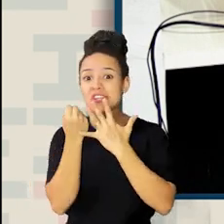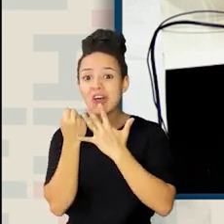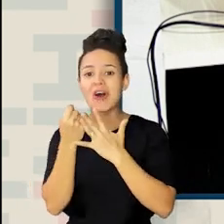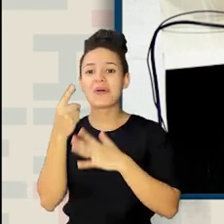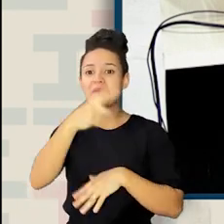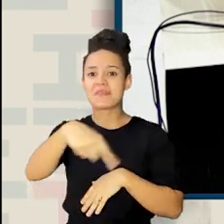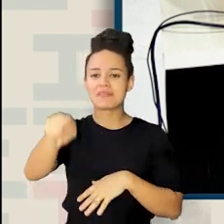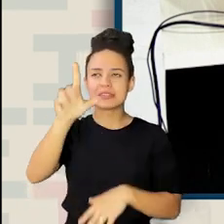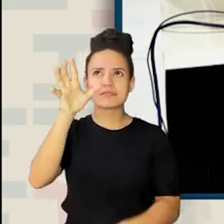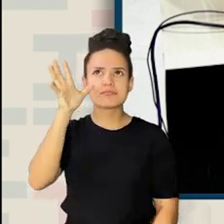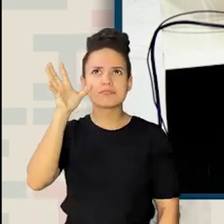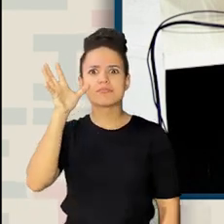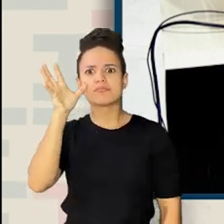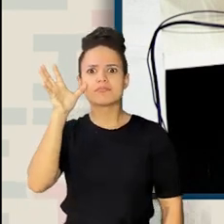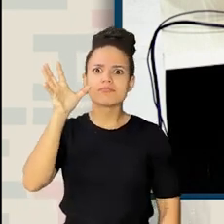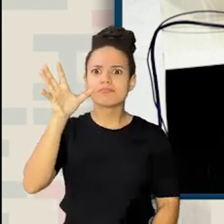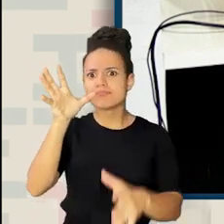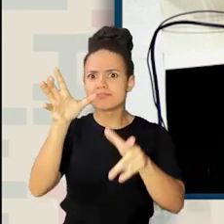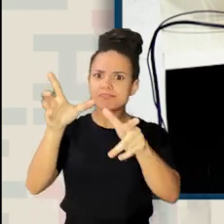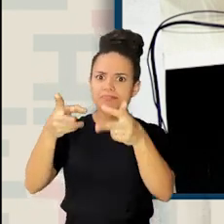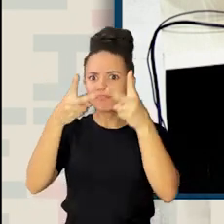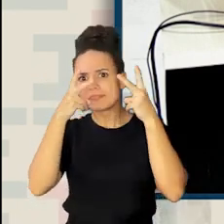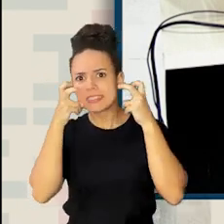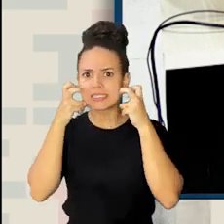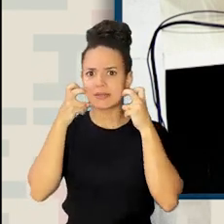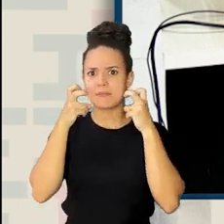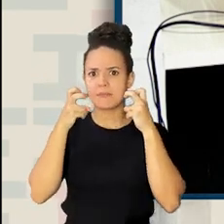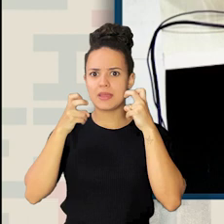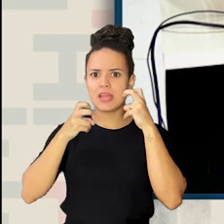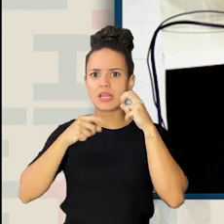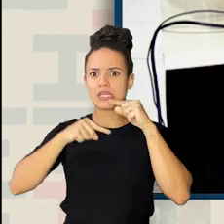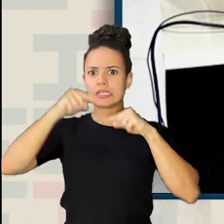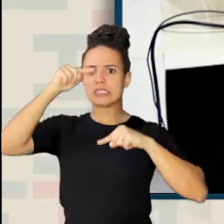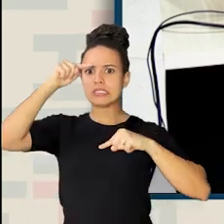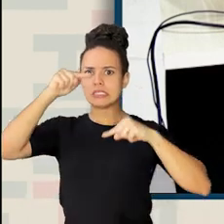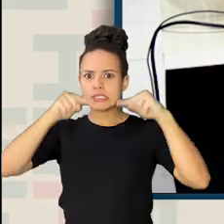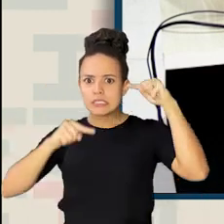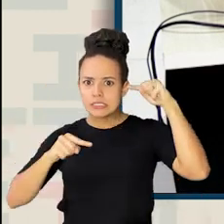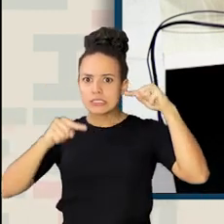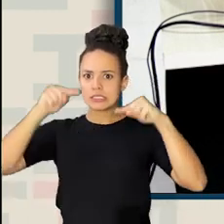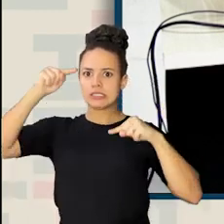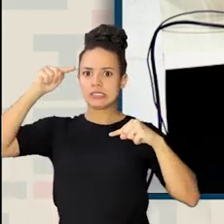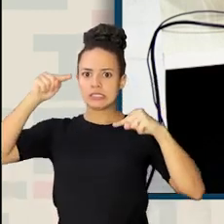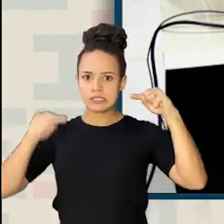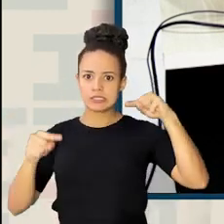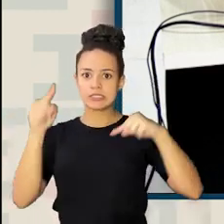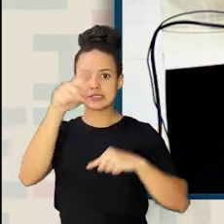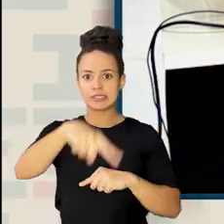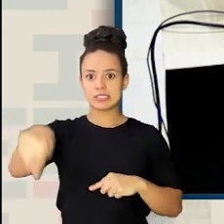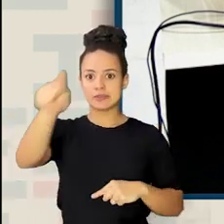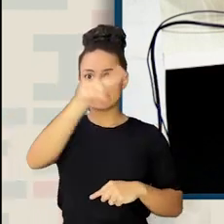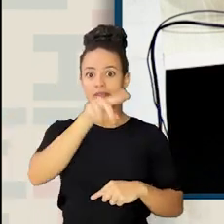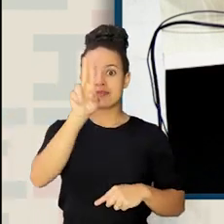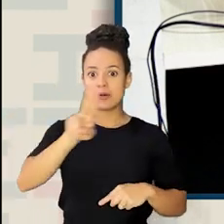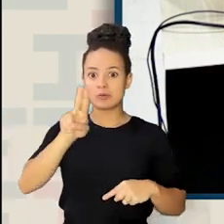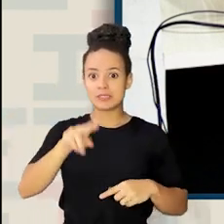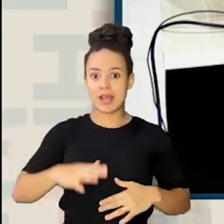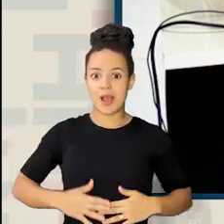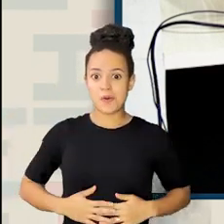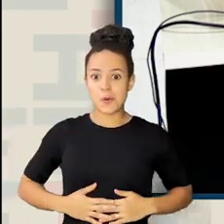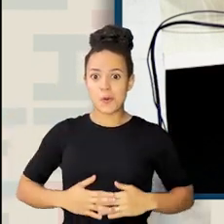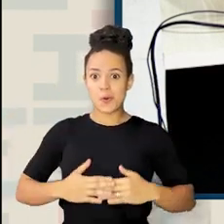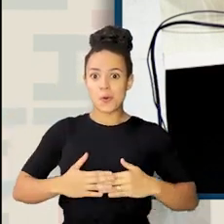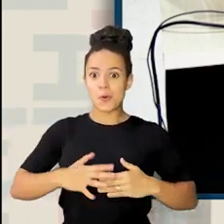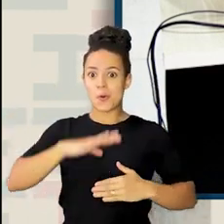você escute, perceba a diferença de intensidade do que você vai usar na sua barriguinha, né?